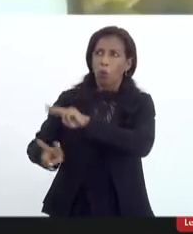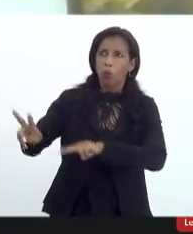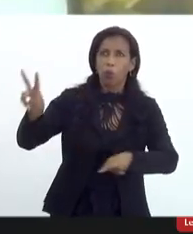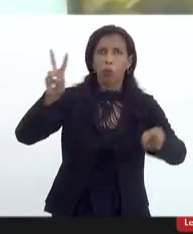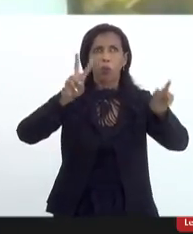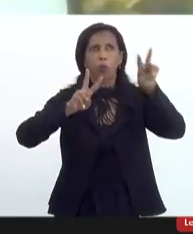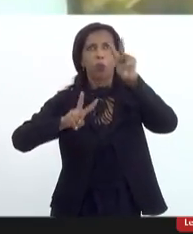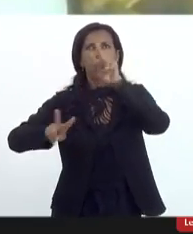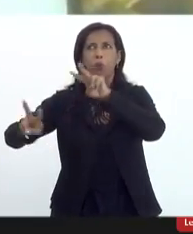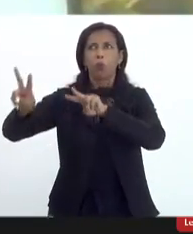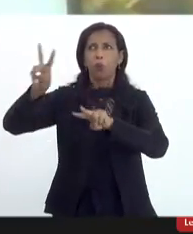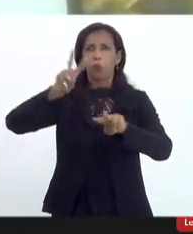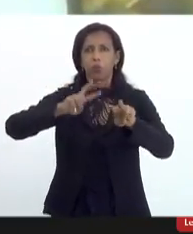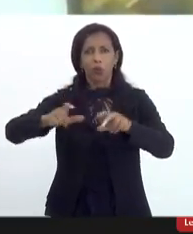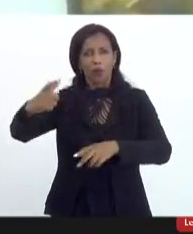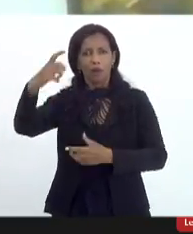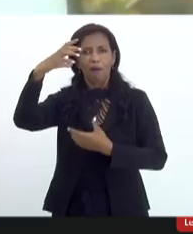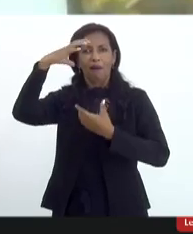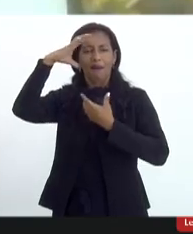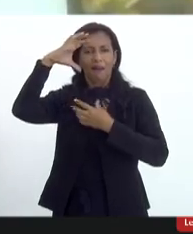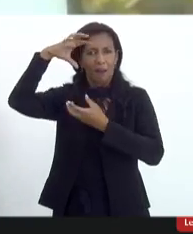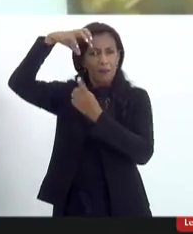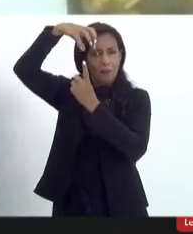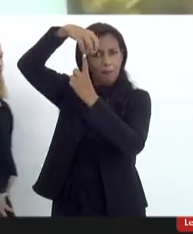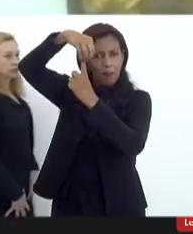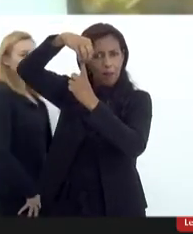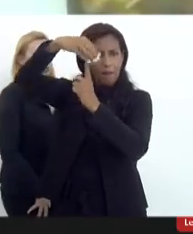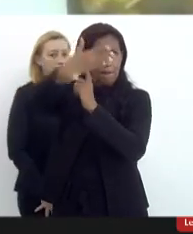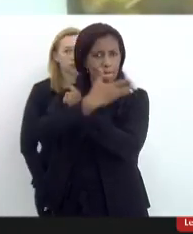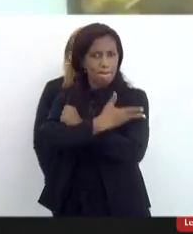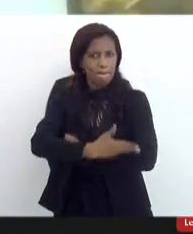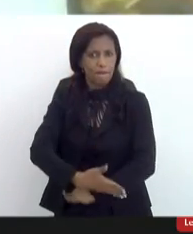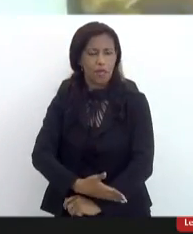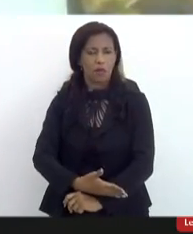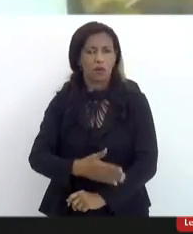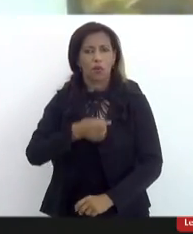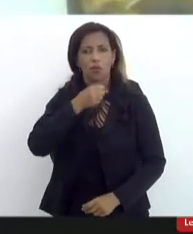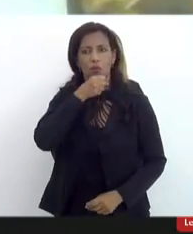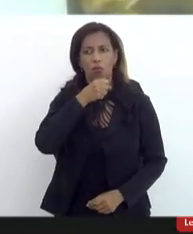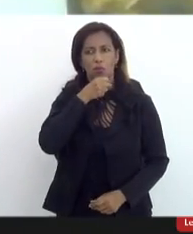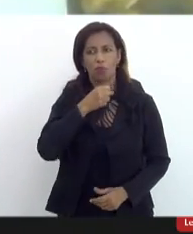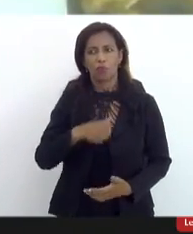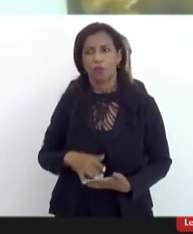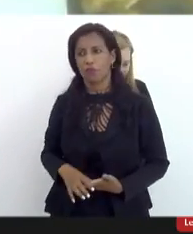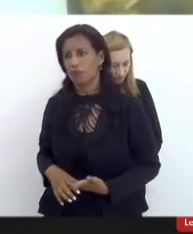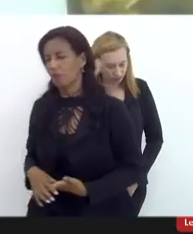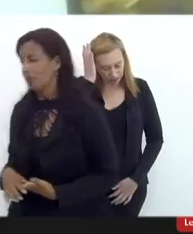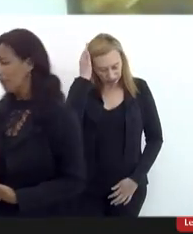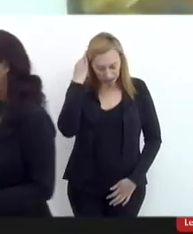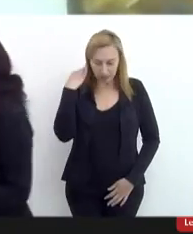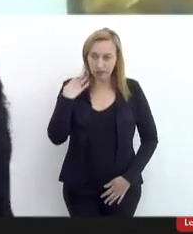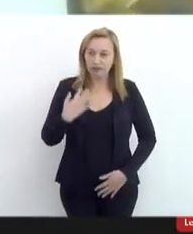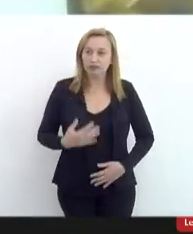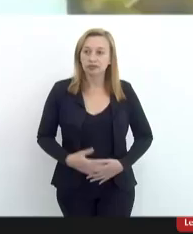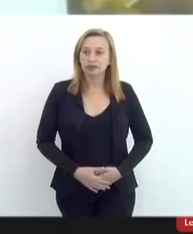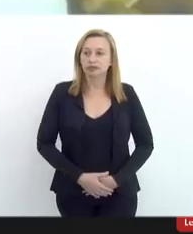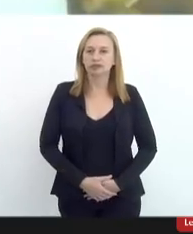a cabeça branca como um mais velho que deve ser